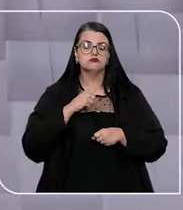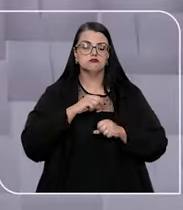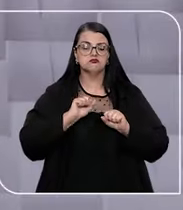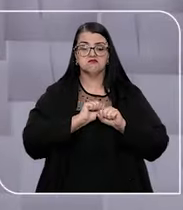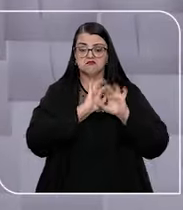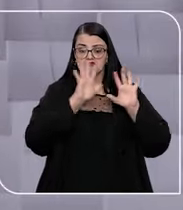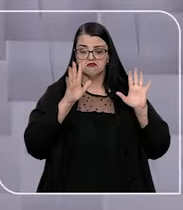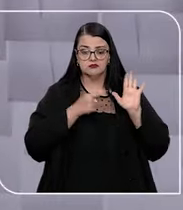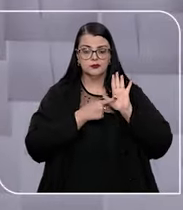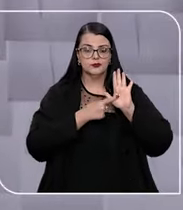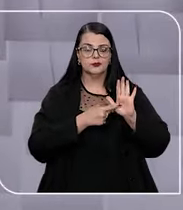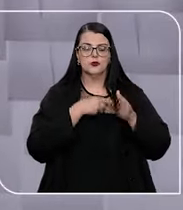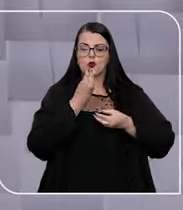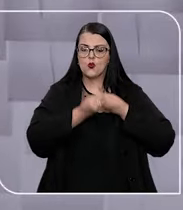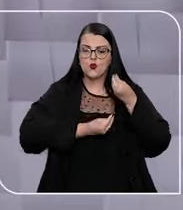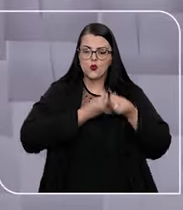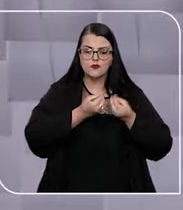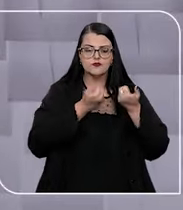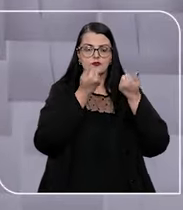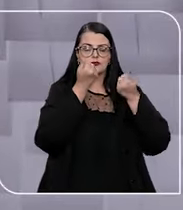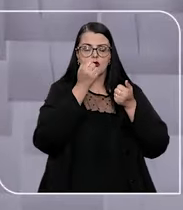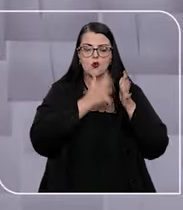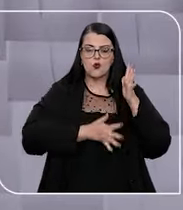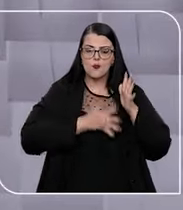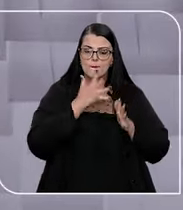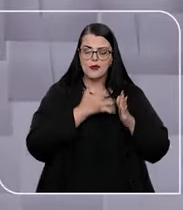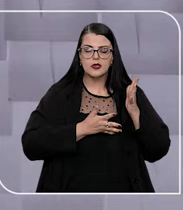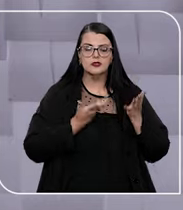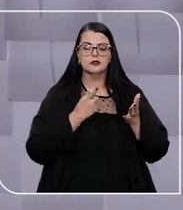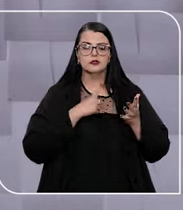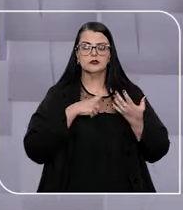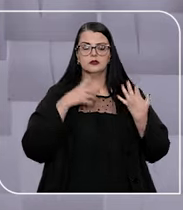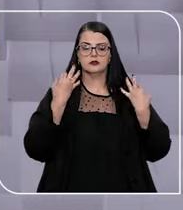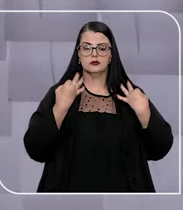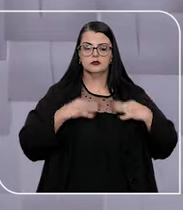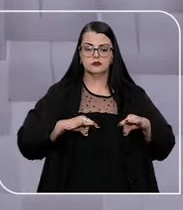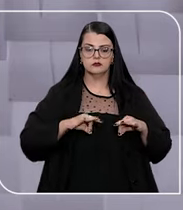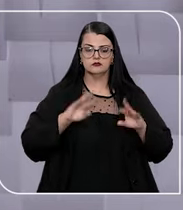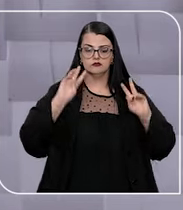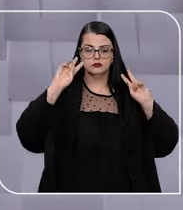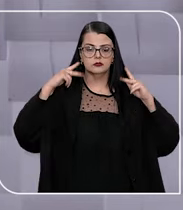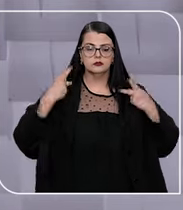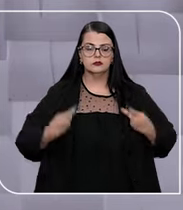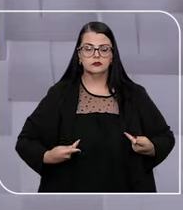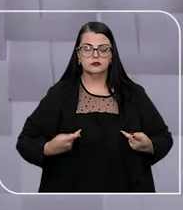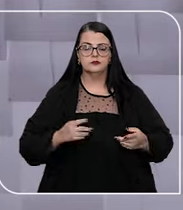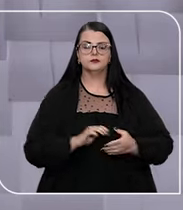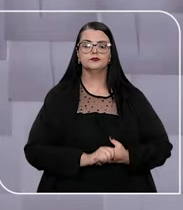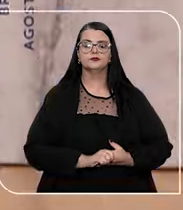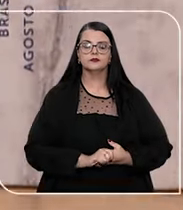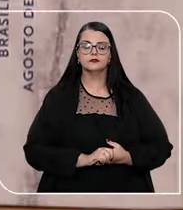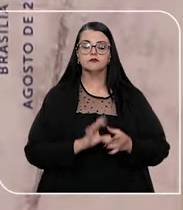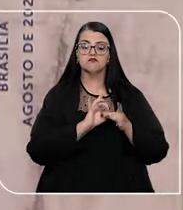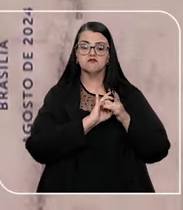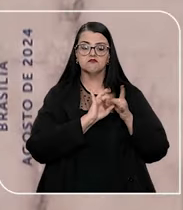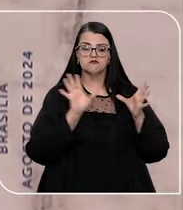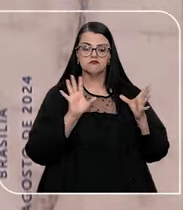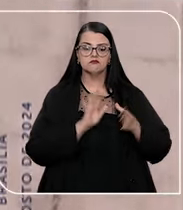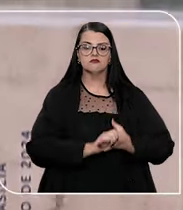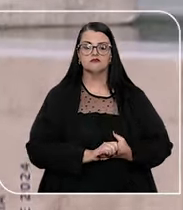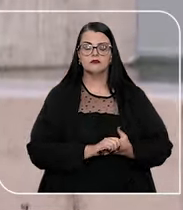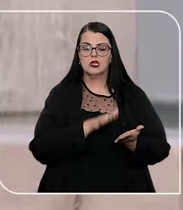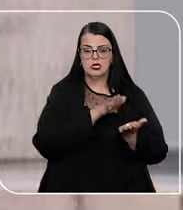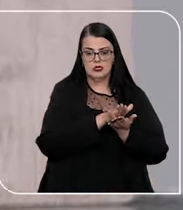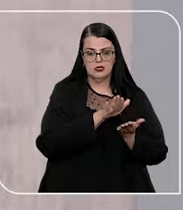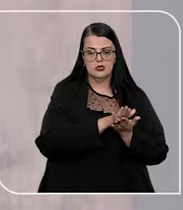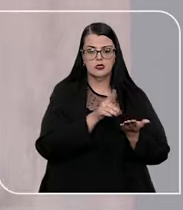fazendo transparecer em toda sua complexidade a justa humanidade pela qual nos orientamos disponível